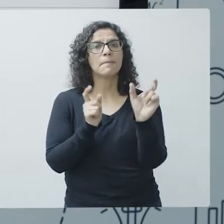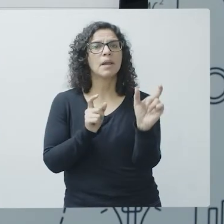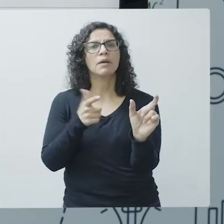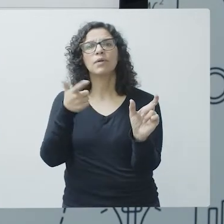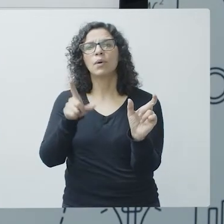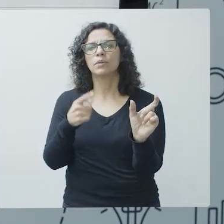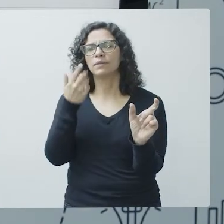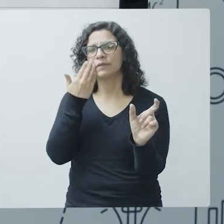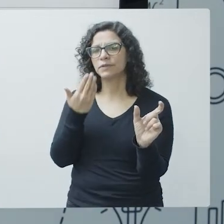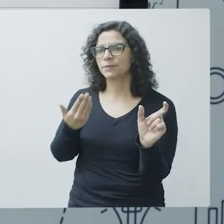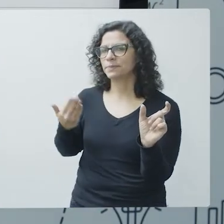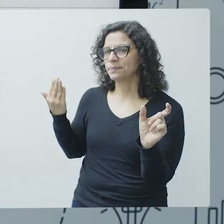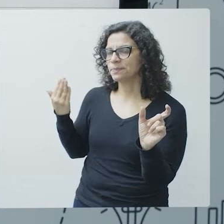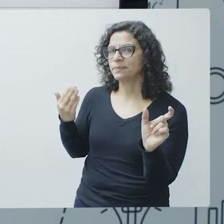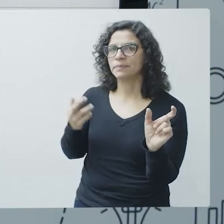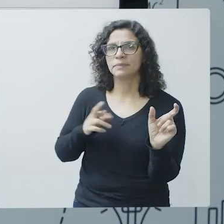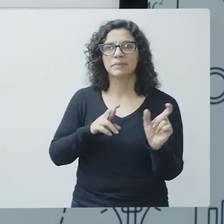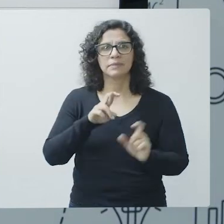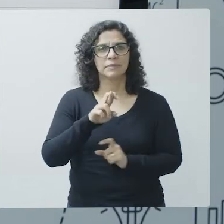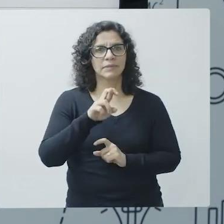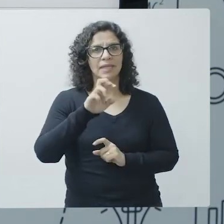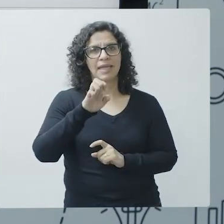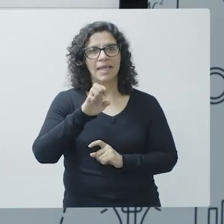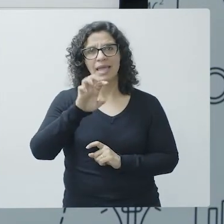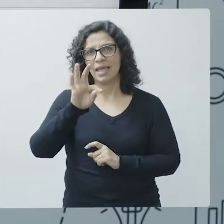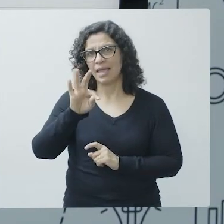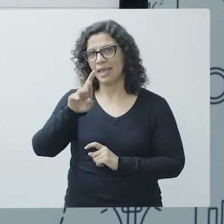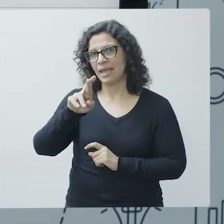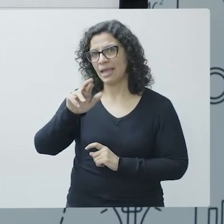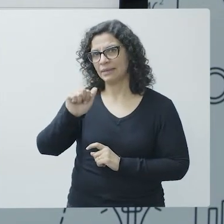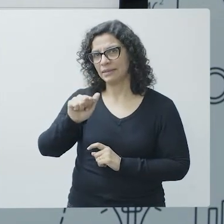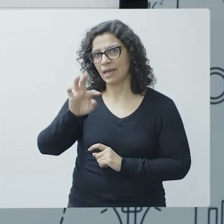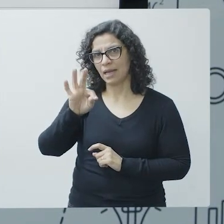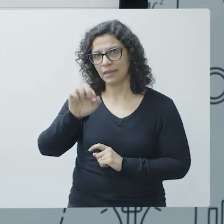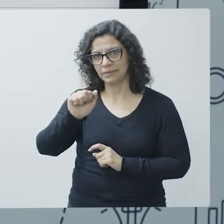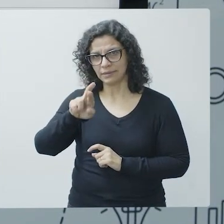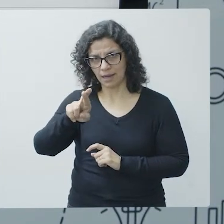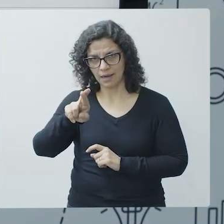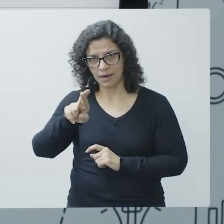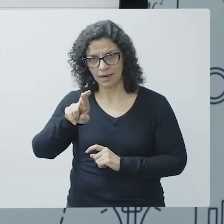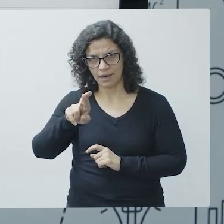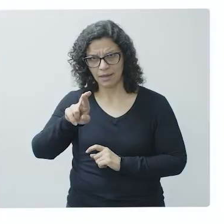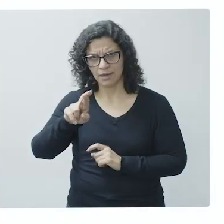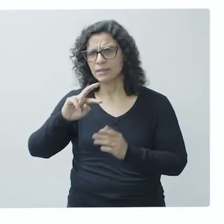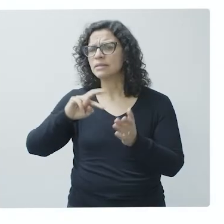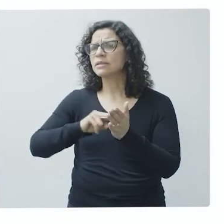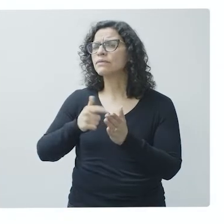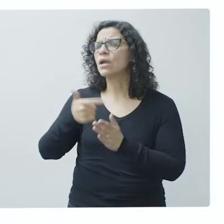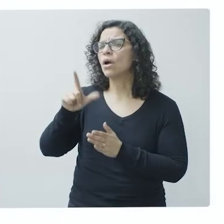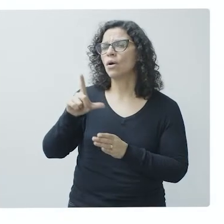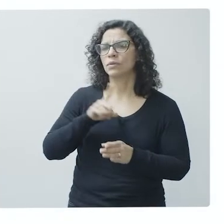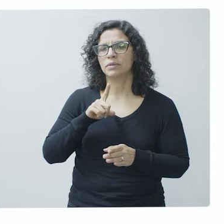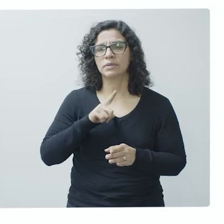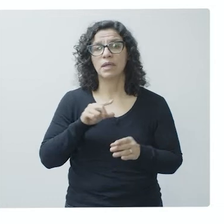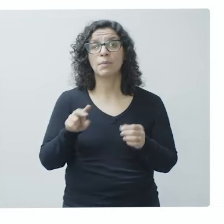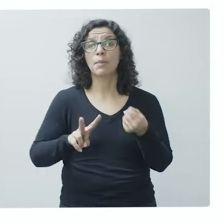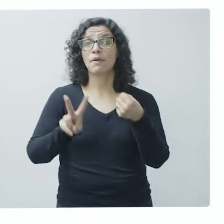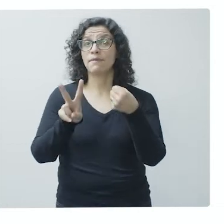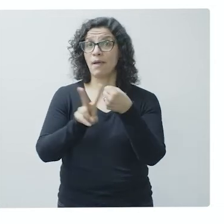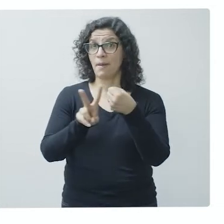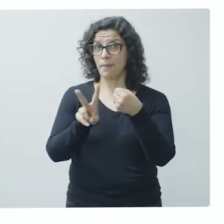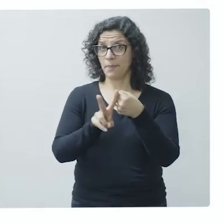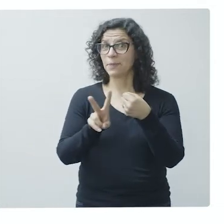palavra. Olha só. Eu trago para vocês retratar. A palavra retratar é um